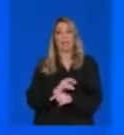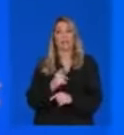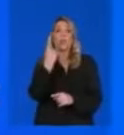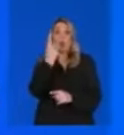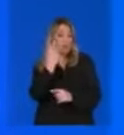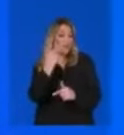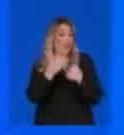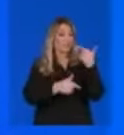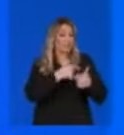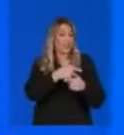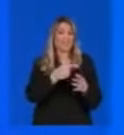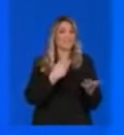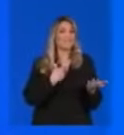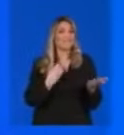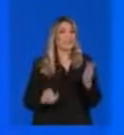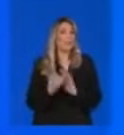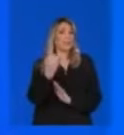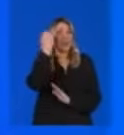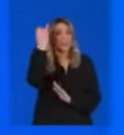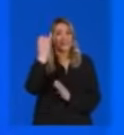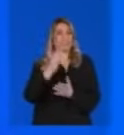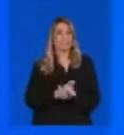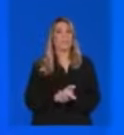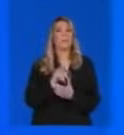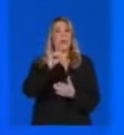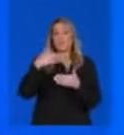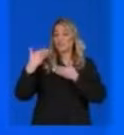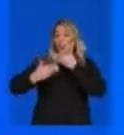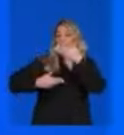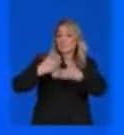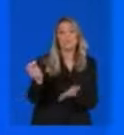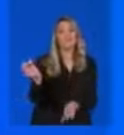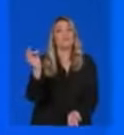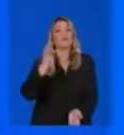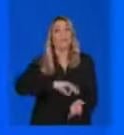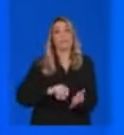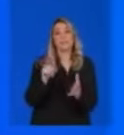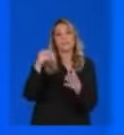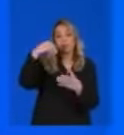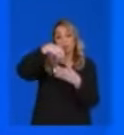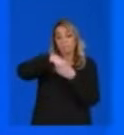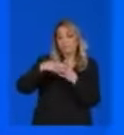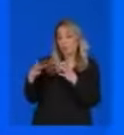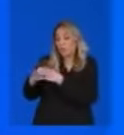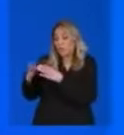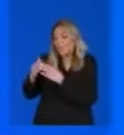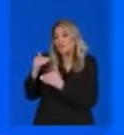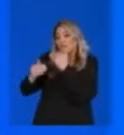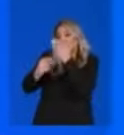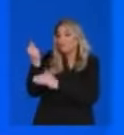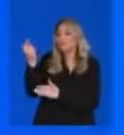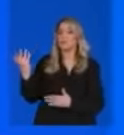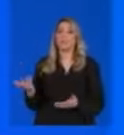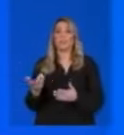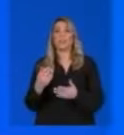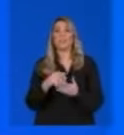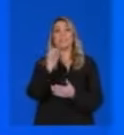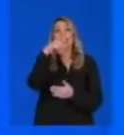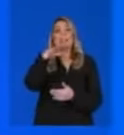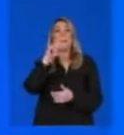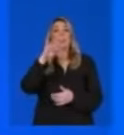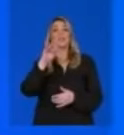atividade fundamental para a geração de renda nas comunidades eu digo a você saneamento é